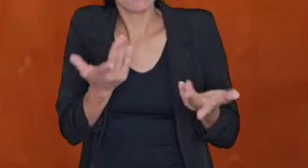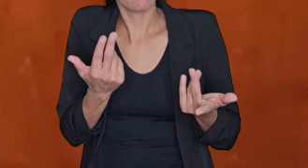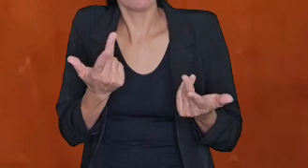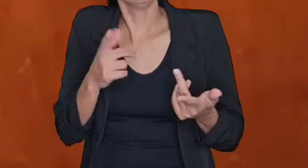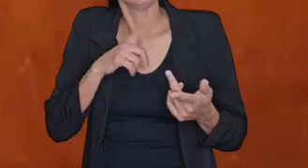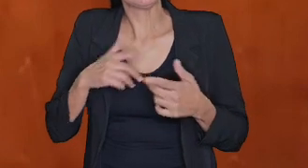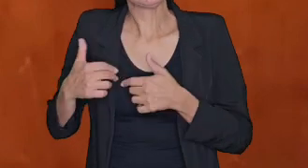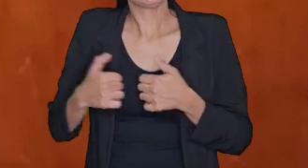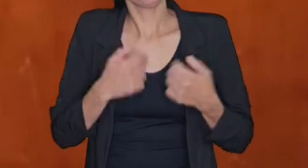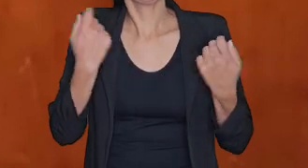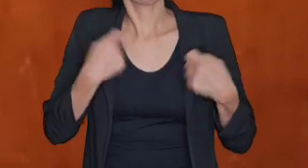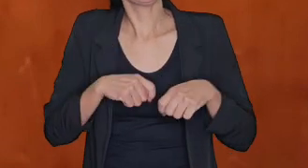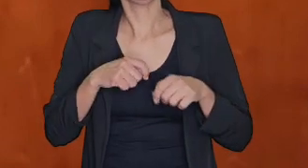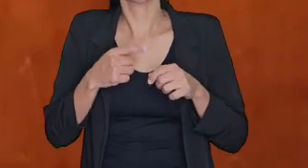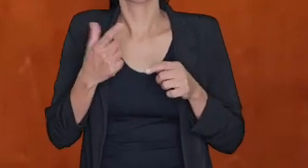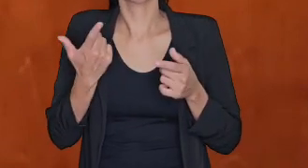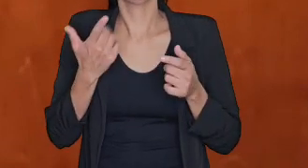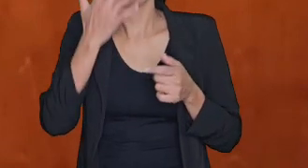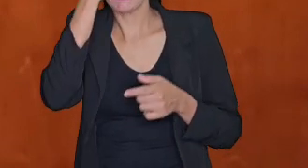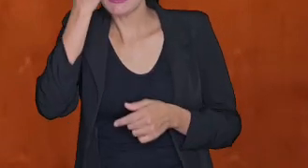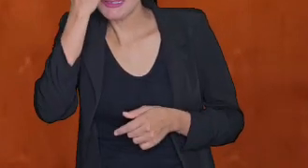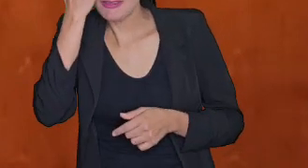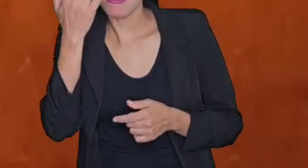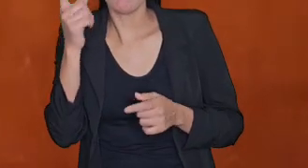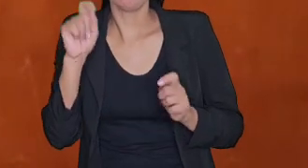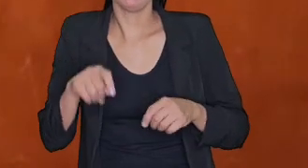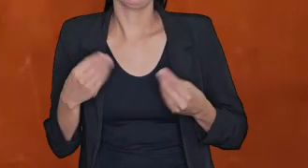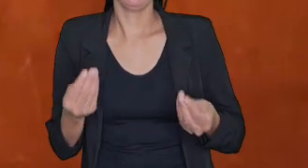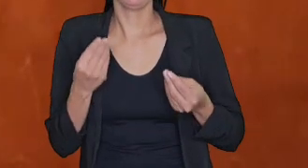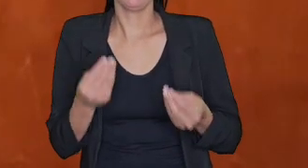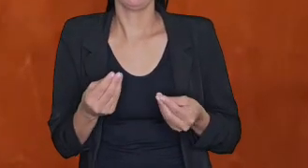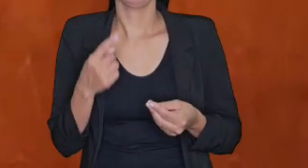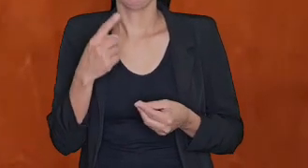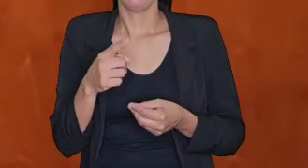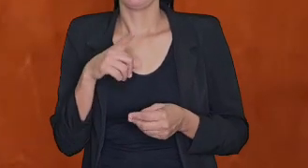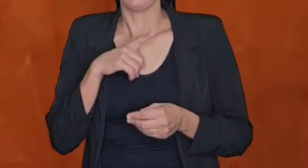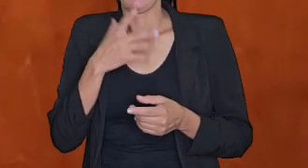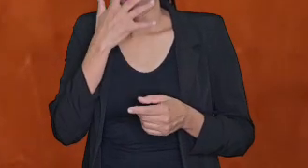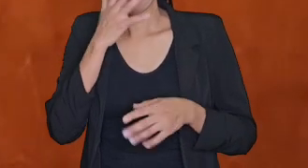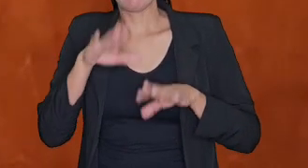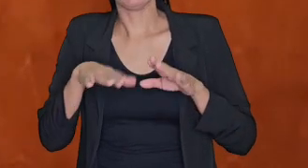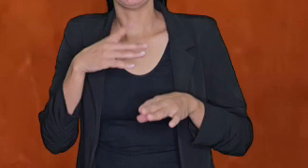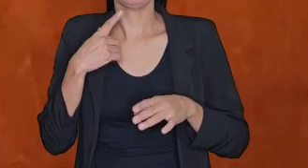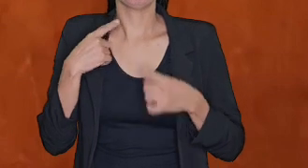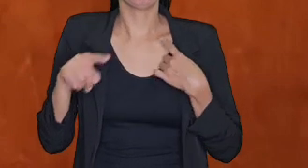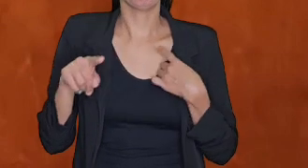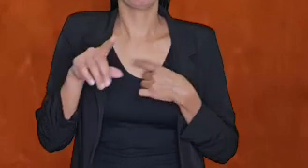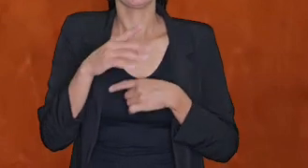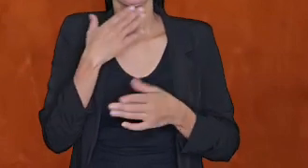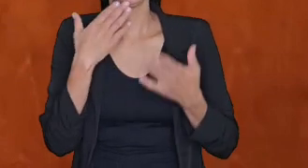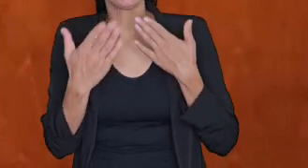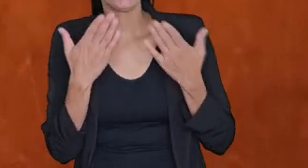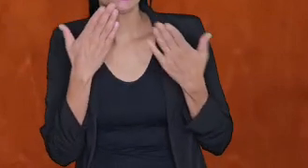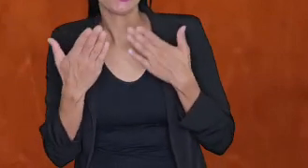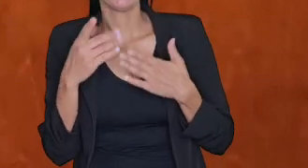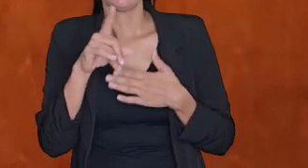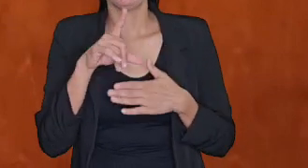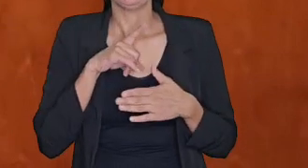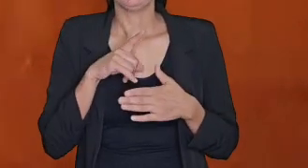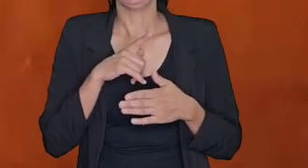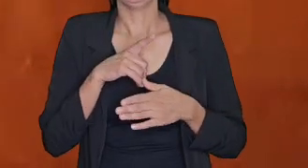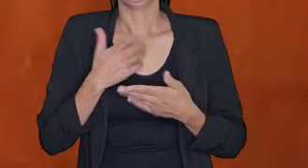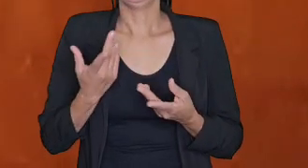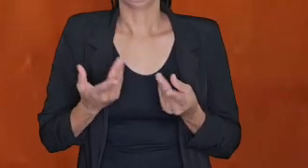só. Sim, show, parabéns, é isso. Se tem esse conforto, a gente precisa desburocratizar. E é de constitucionalidade duvidosa